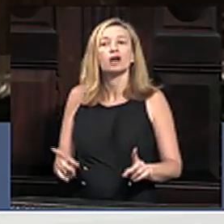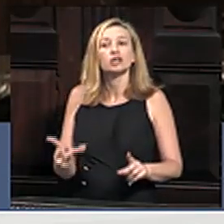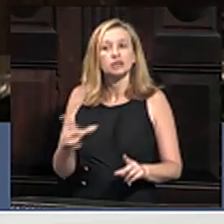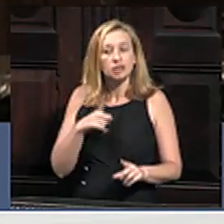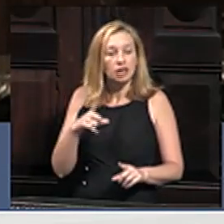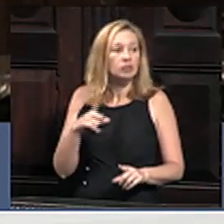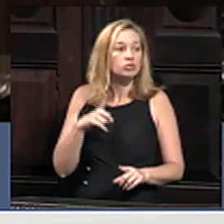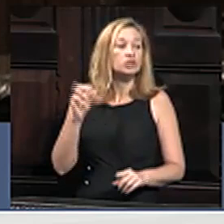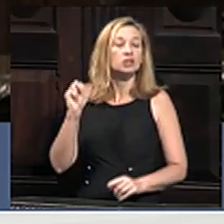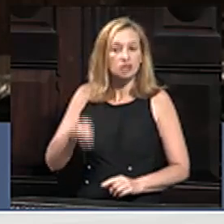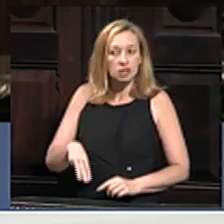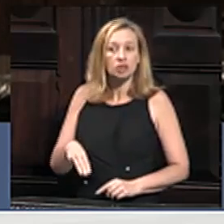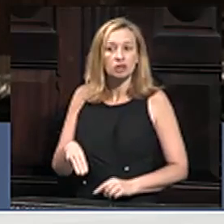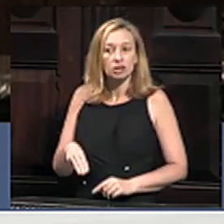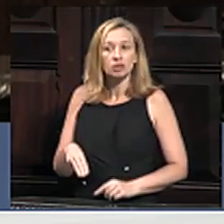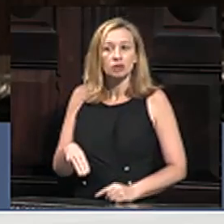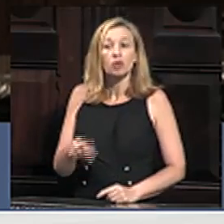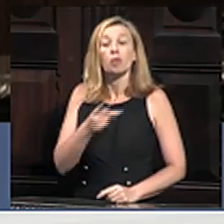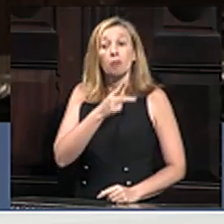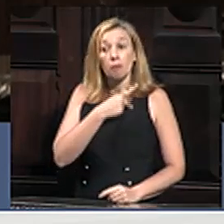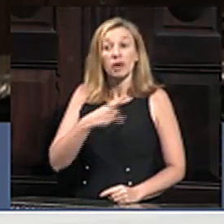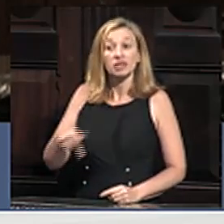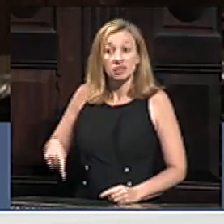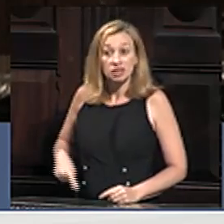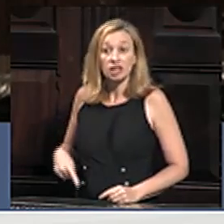sim, um presidente da República